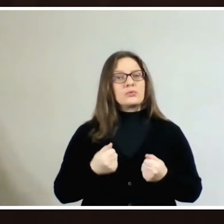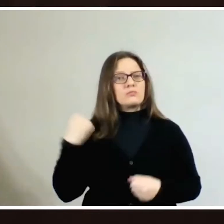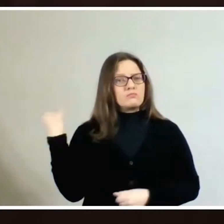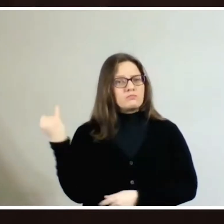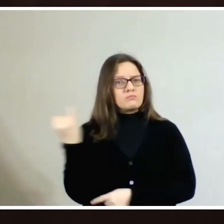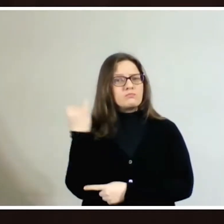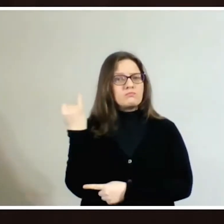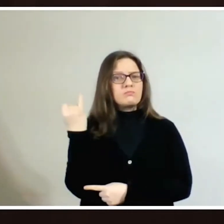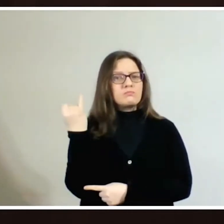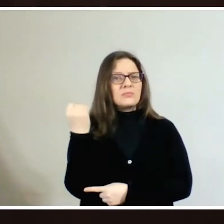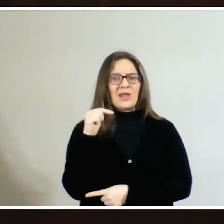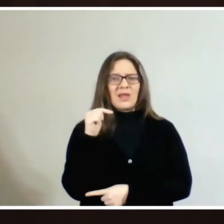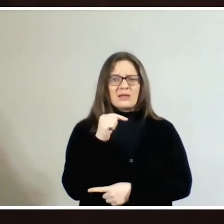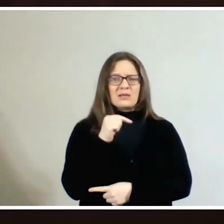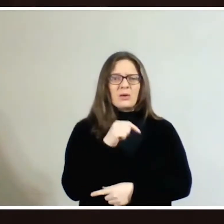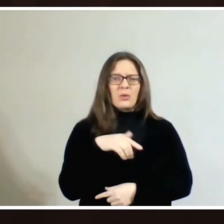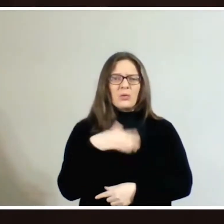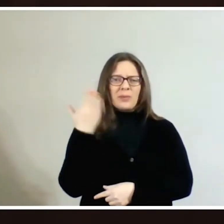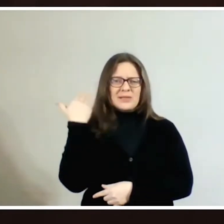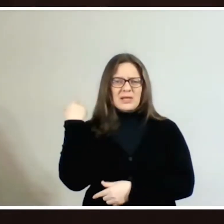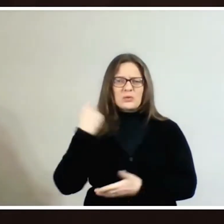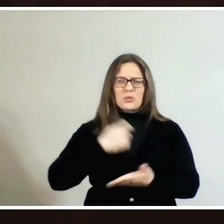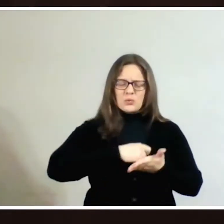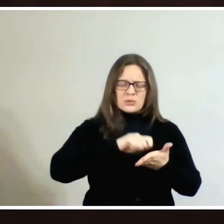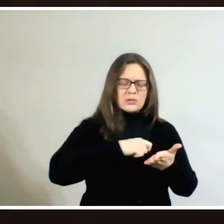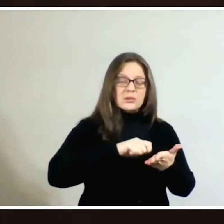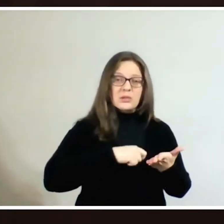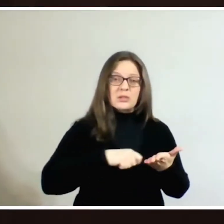foram escritas, foi